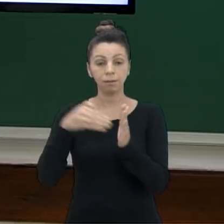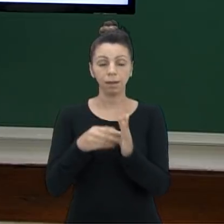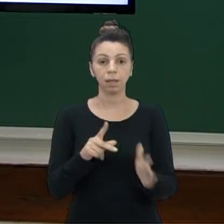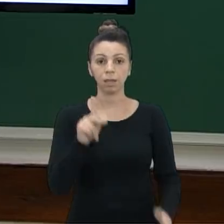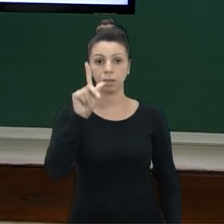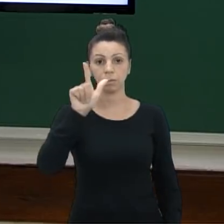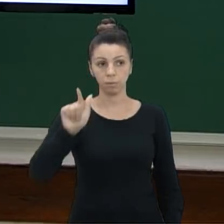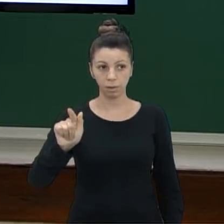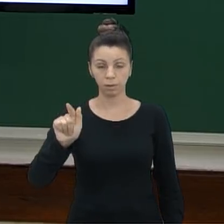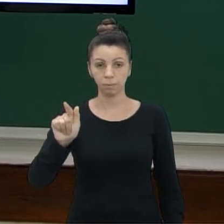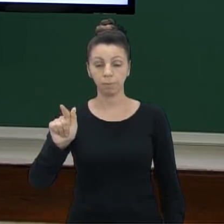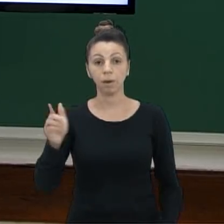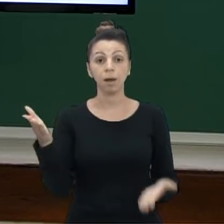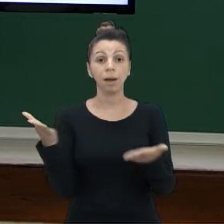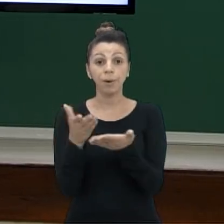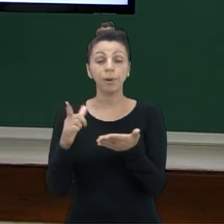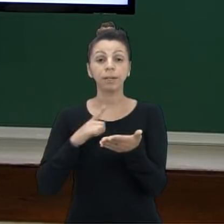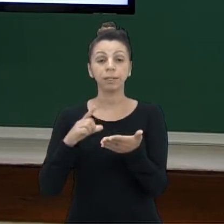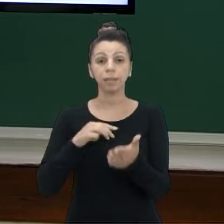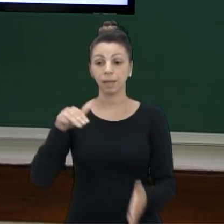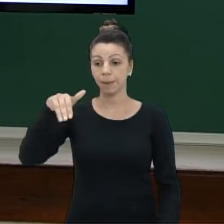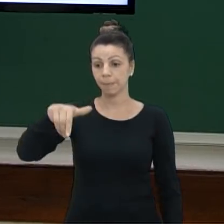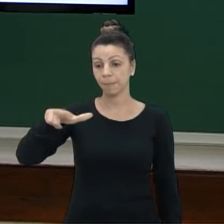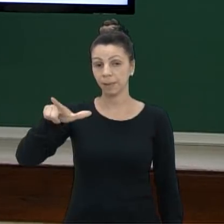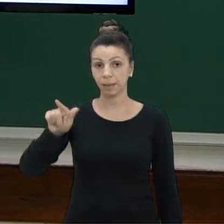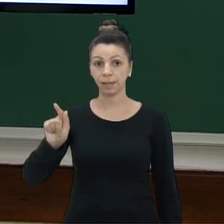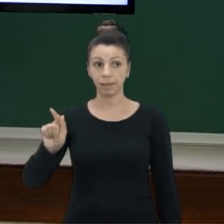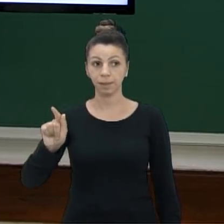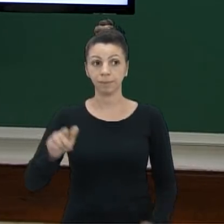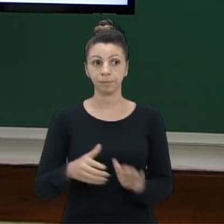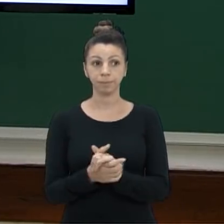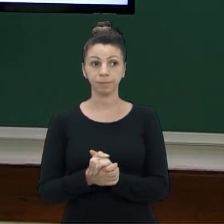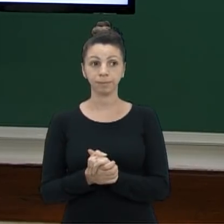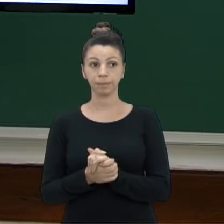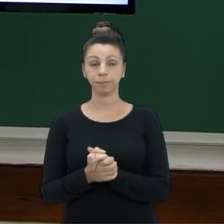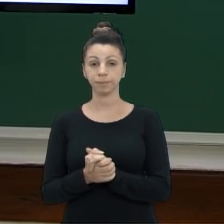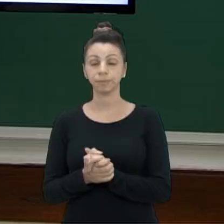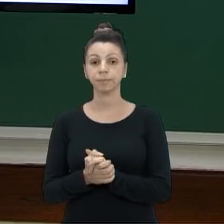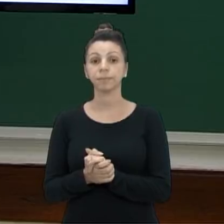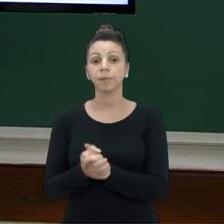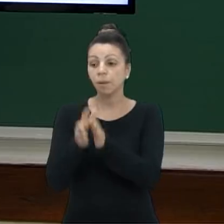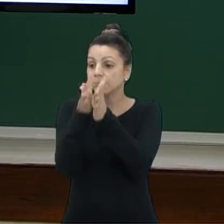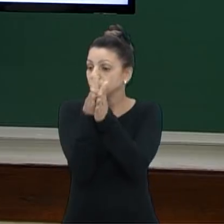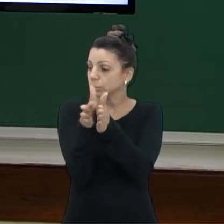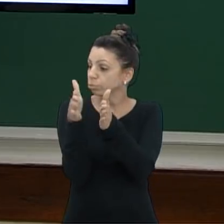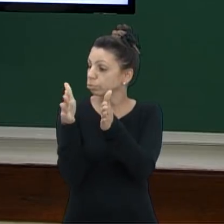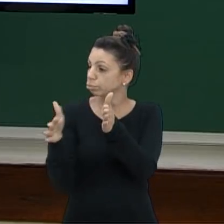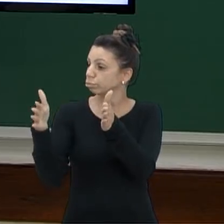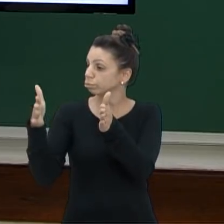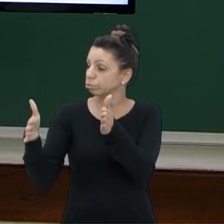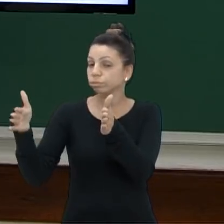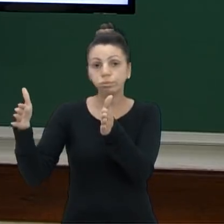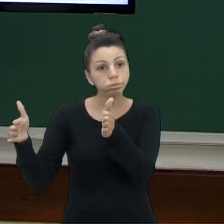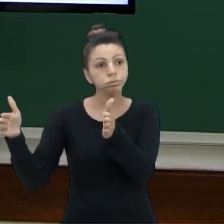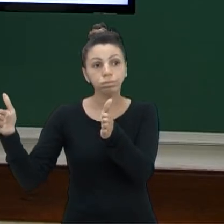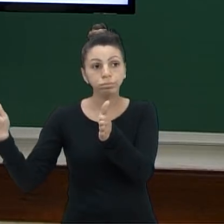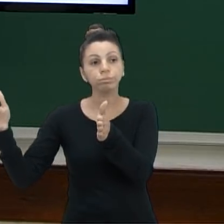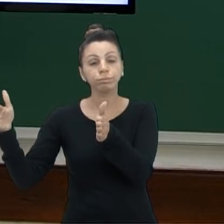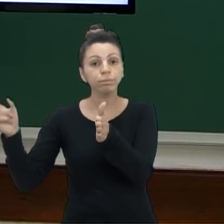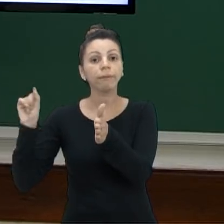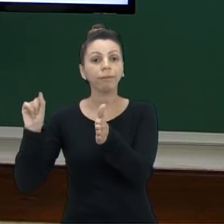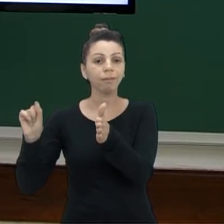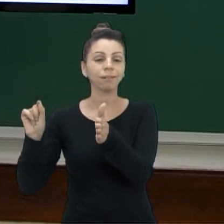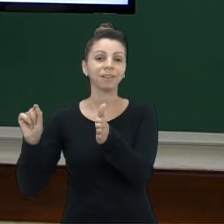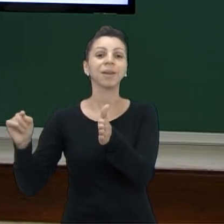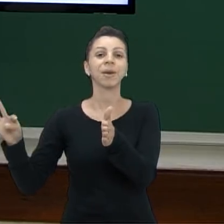ter a miriagrama, o quintal métrico e só então a tonelada. Essas